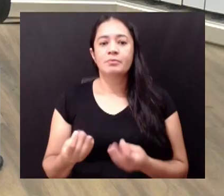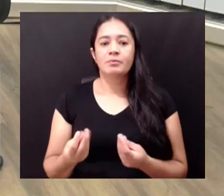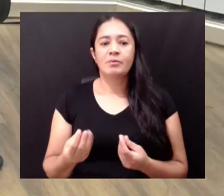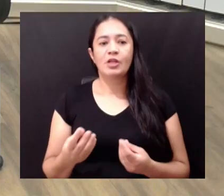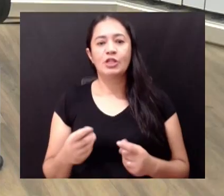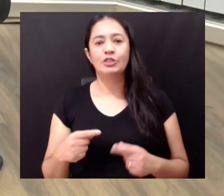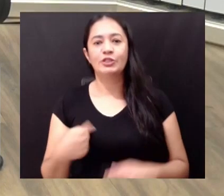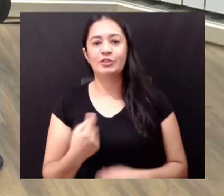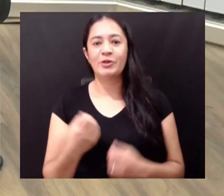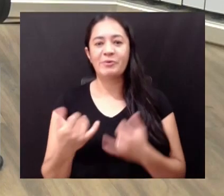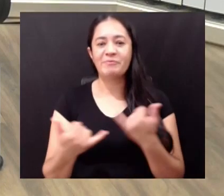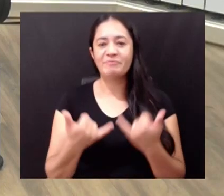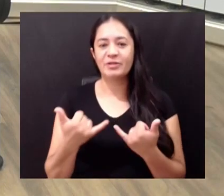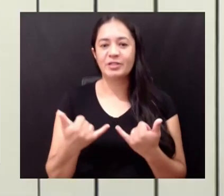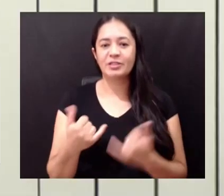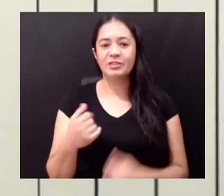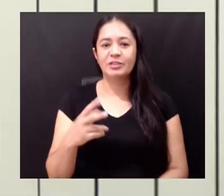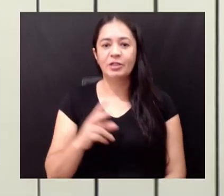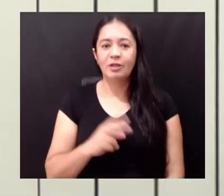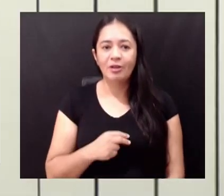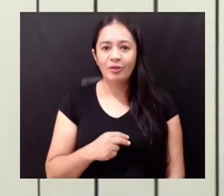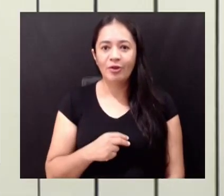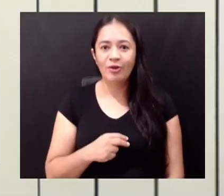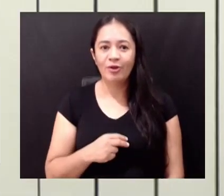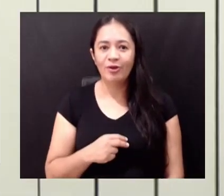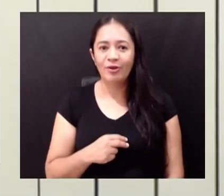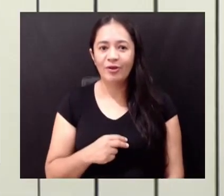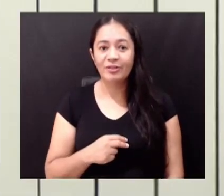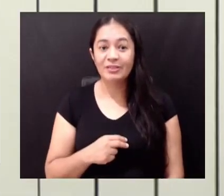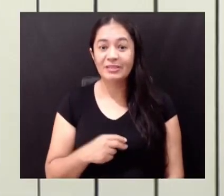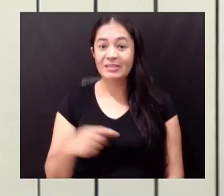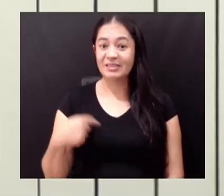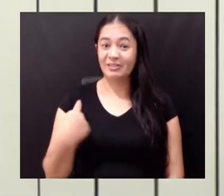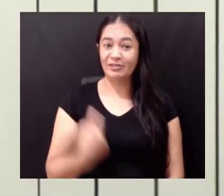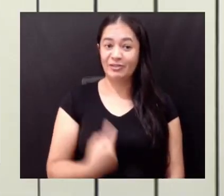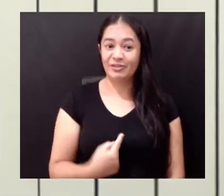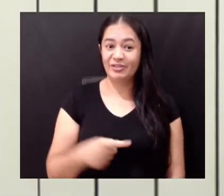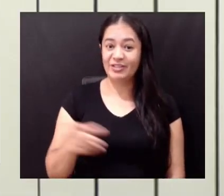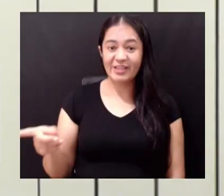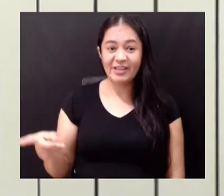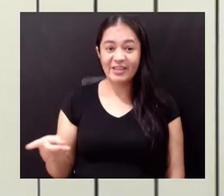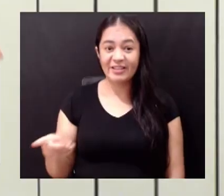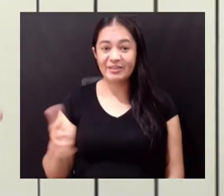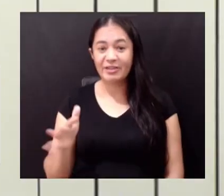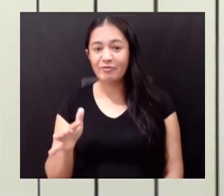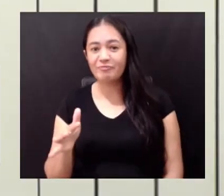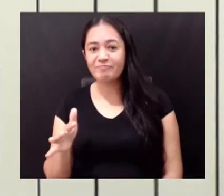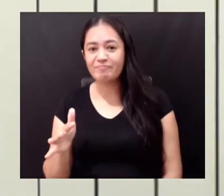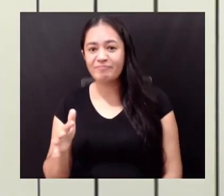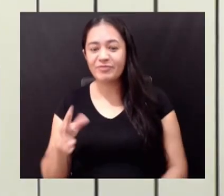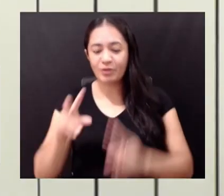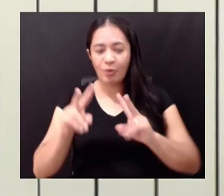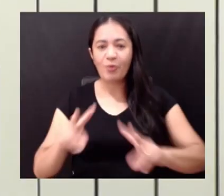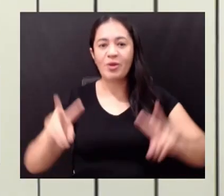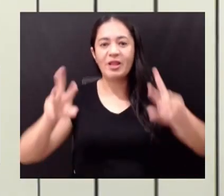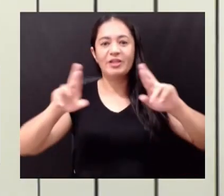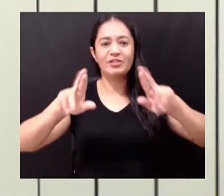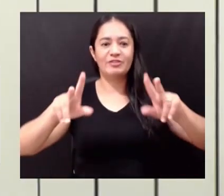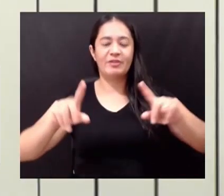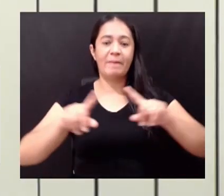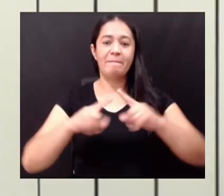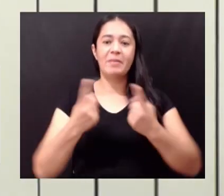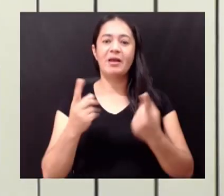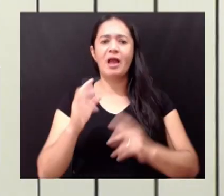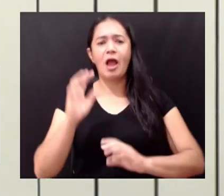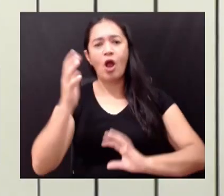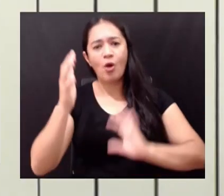se não fôssemos nós, eles talvez não tivessem esse olhar, né? Mas é o que tem acontecido mesmo, né? O